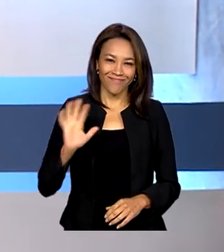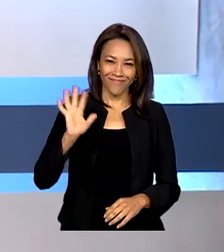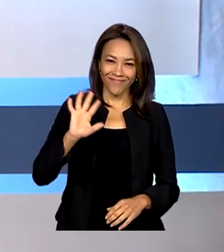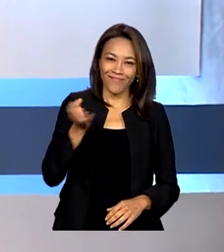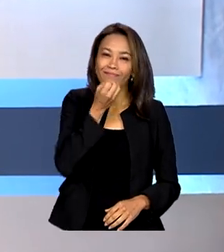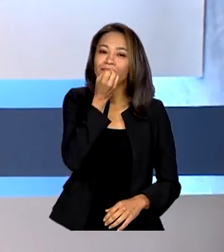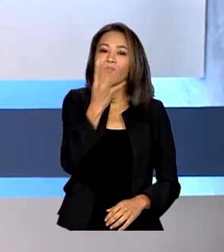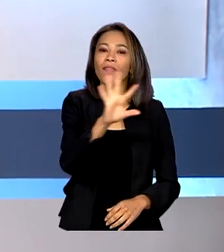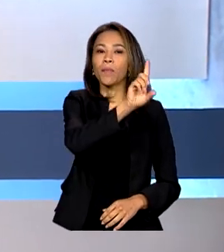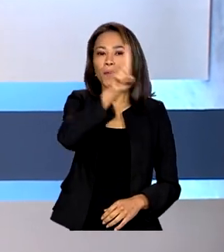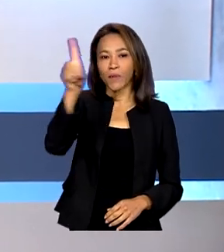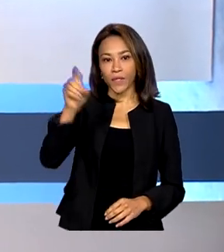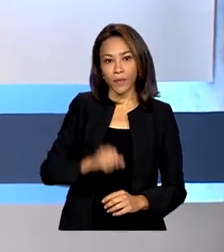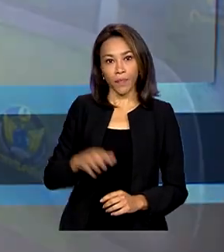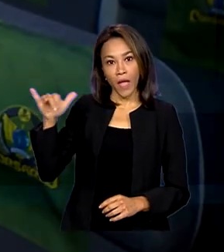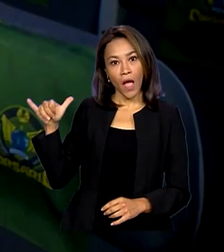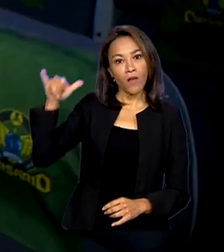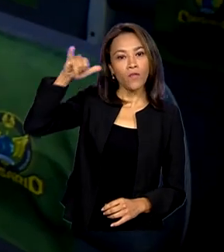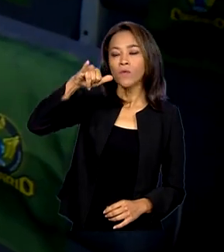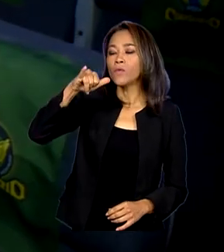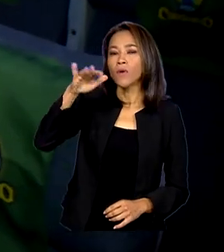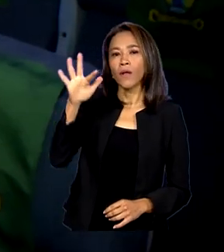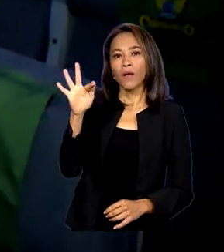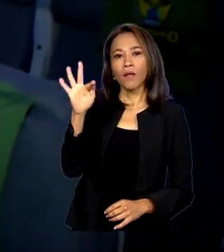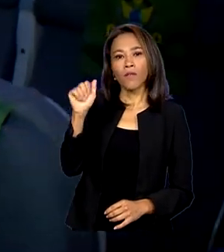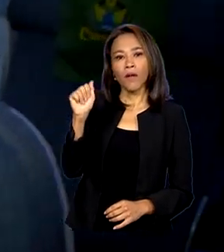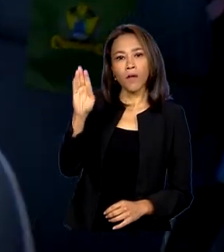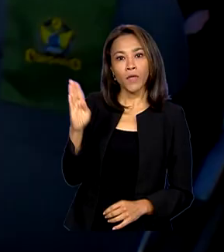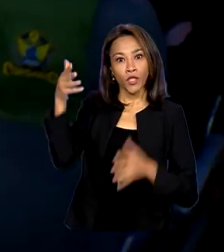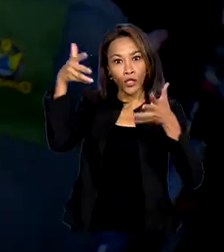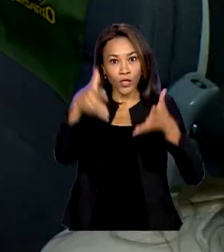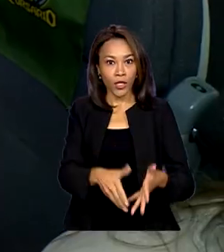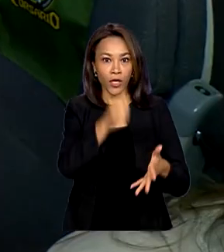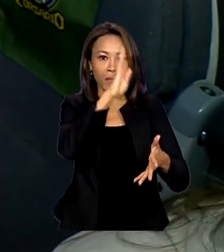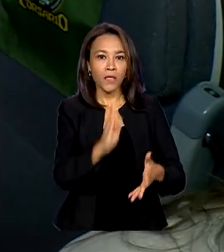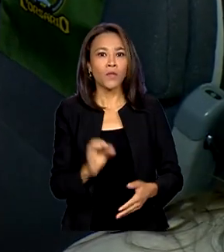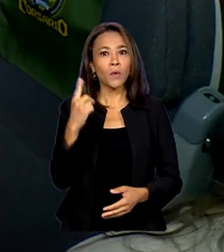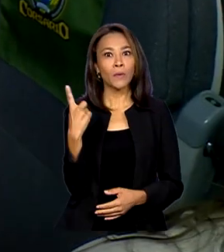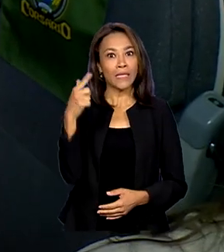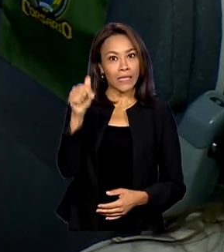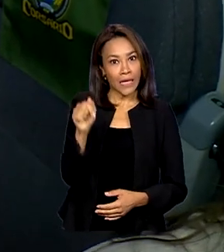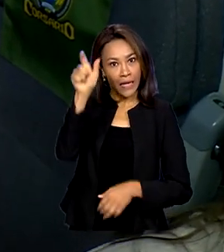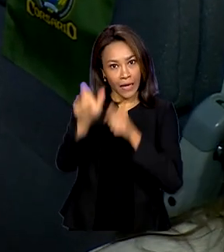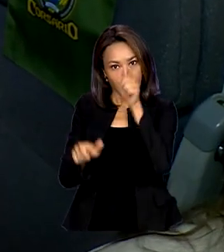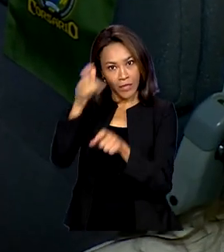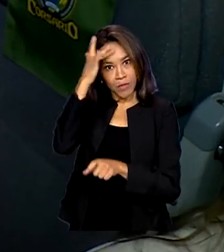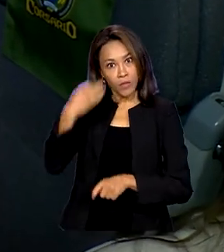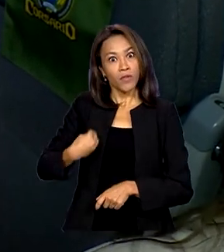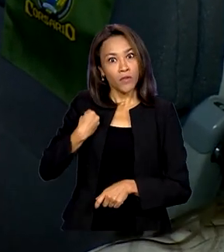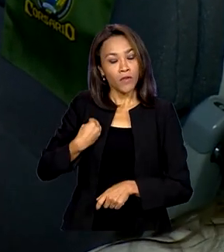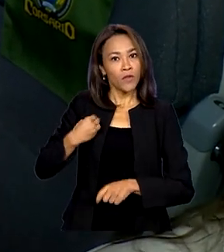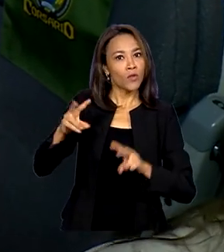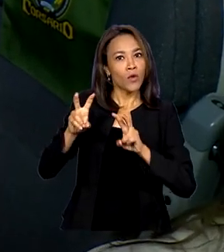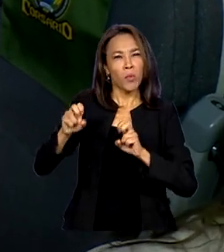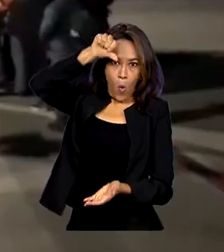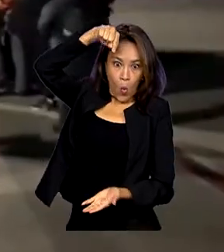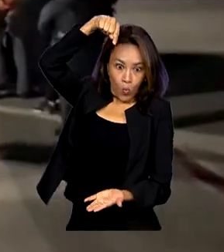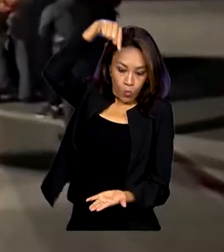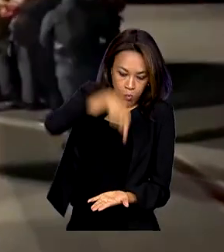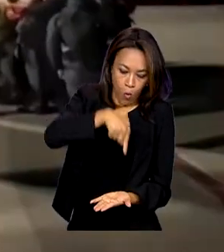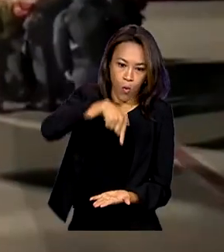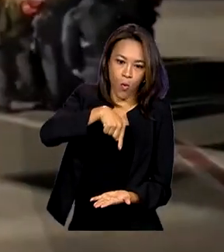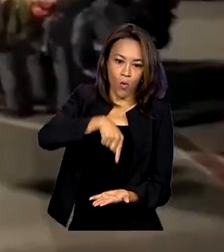Olá, bom dia. Avião da FAB chega ao Brasil com 17 sobreviventes do terremoto na Turquia.